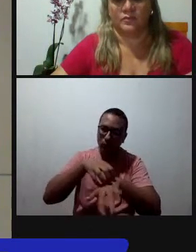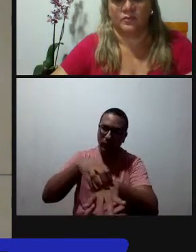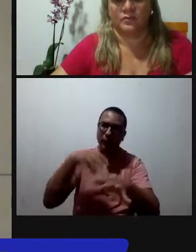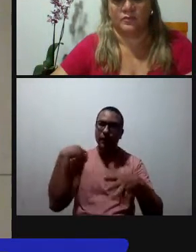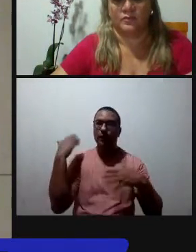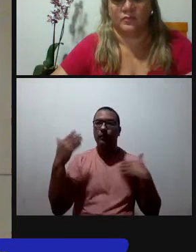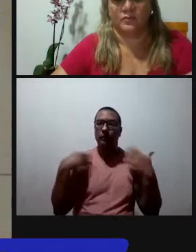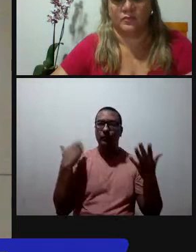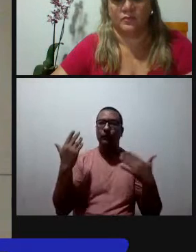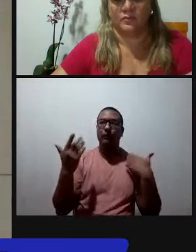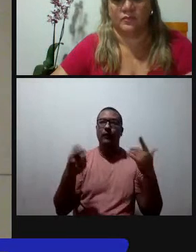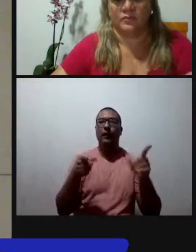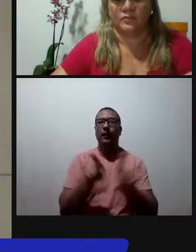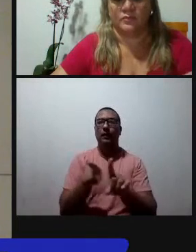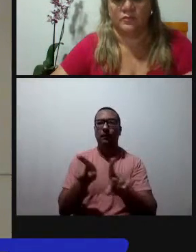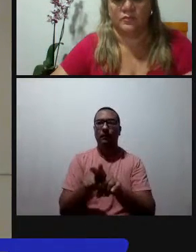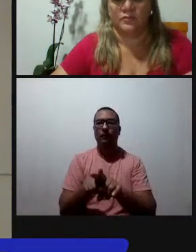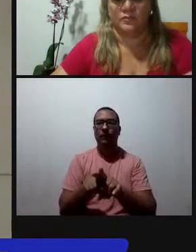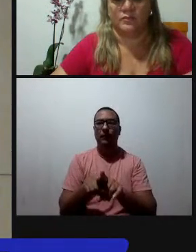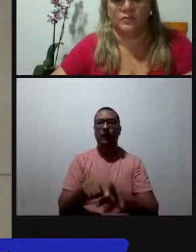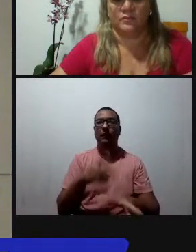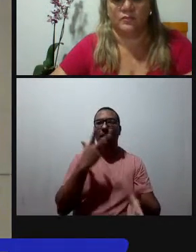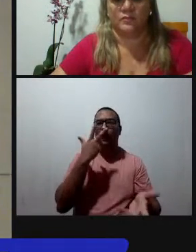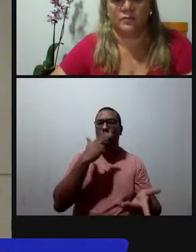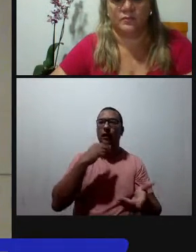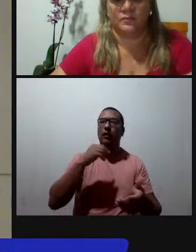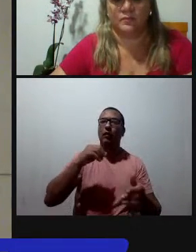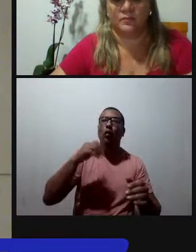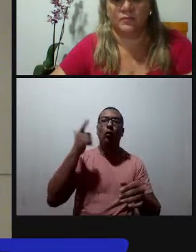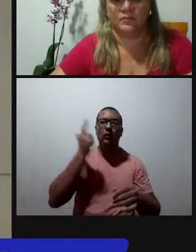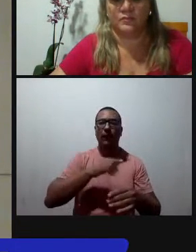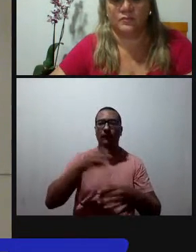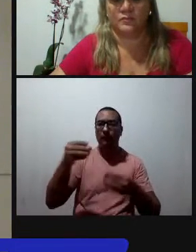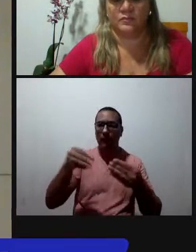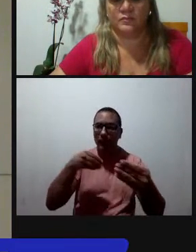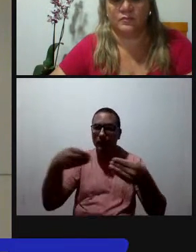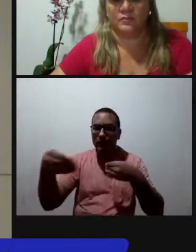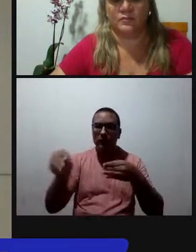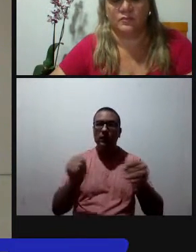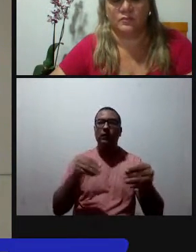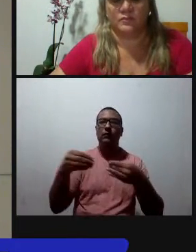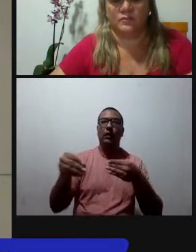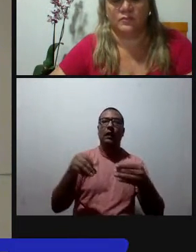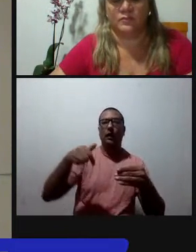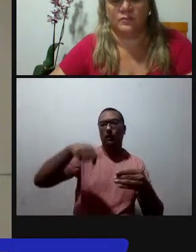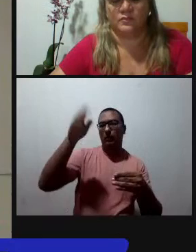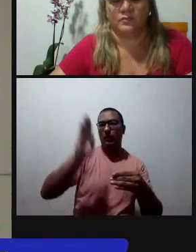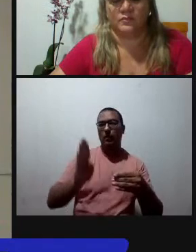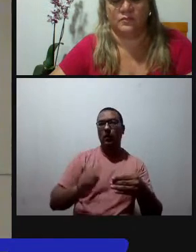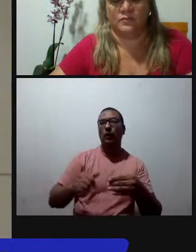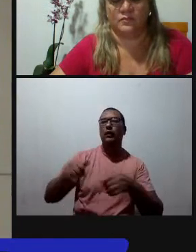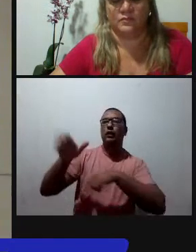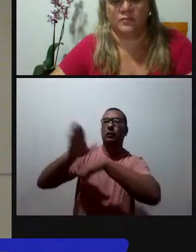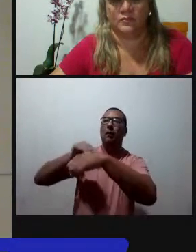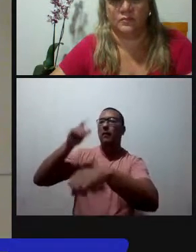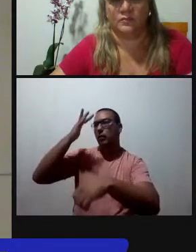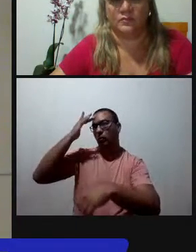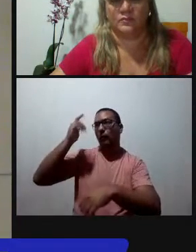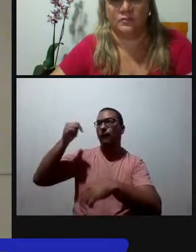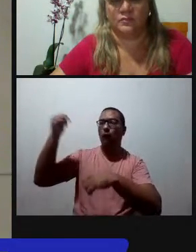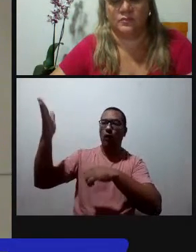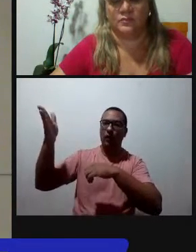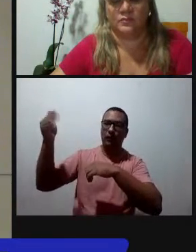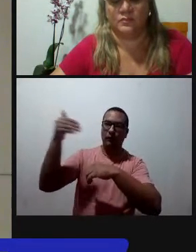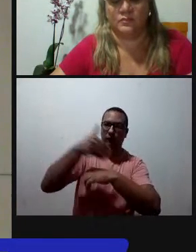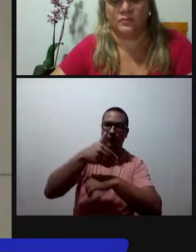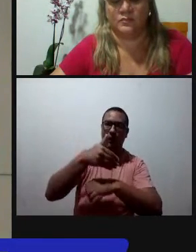extremamente, digamos assim, versátil no Brasil, mas nós não vamos trazer estrangeiros para cá com a insegurança